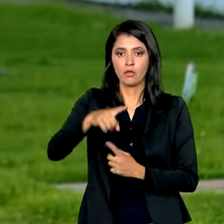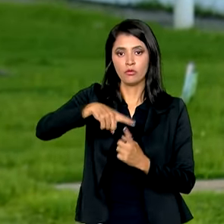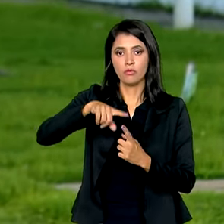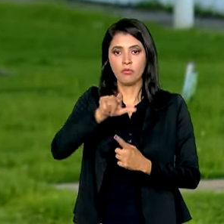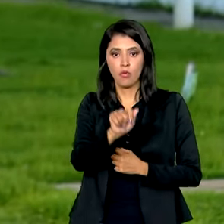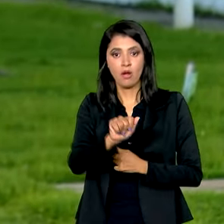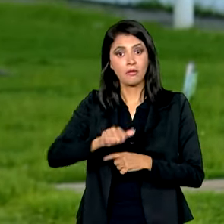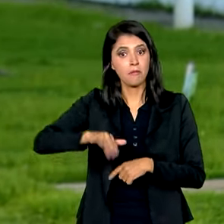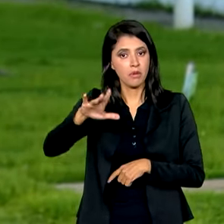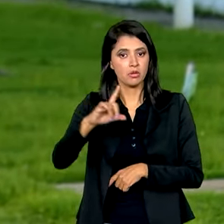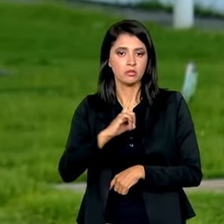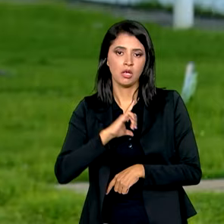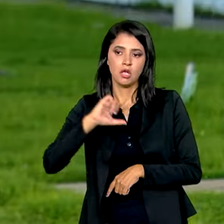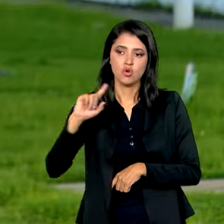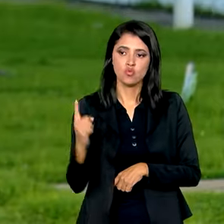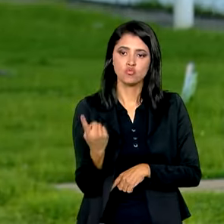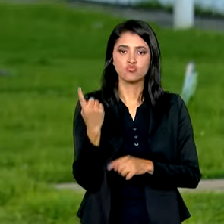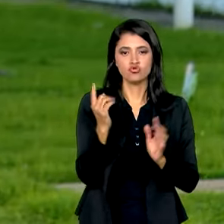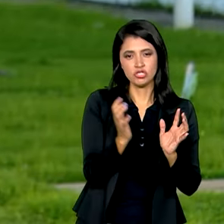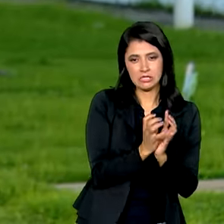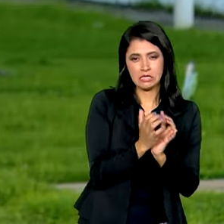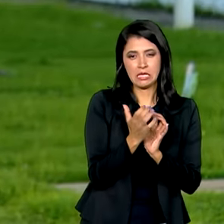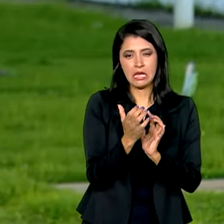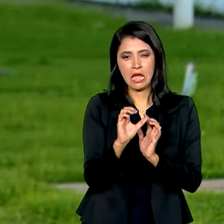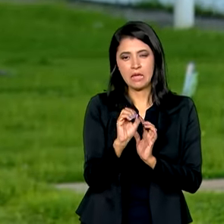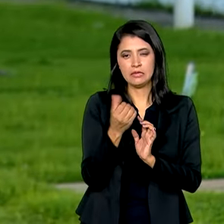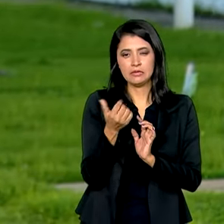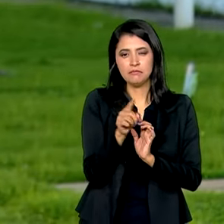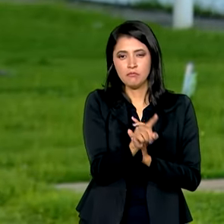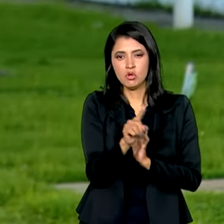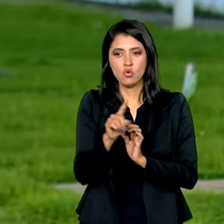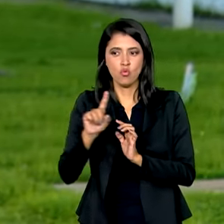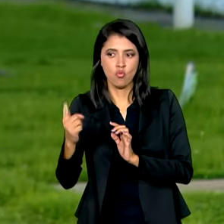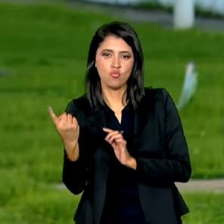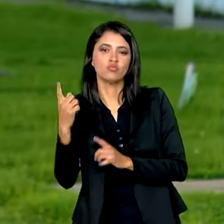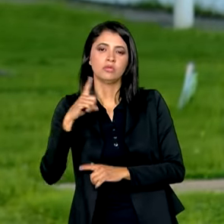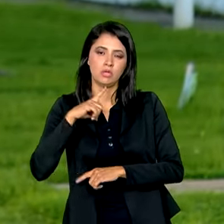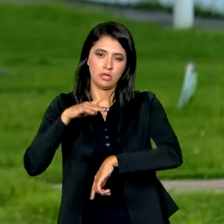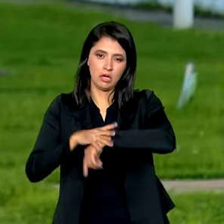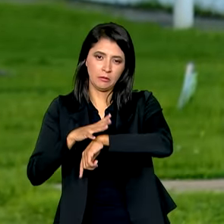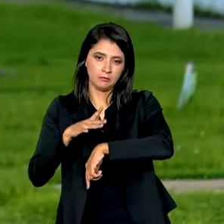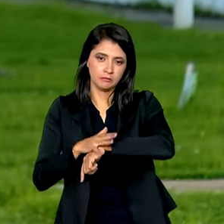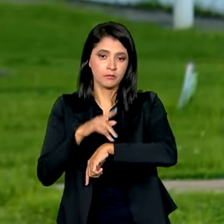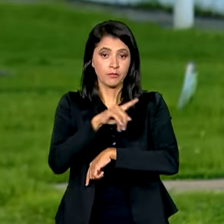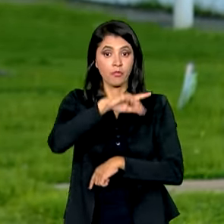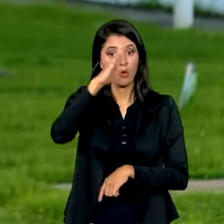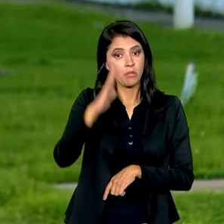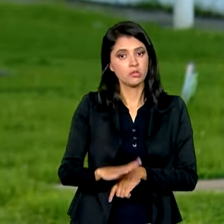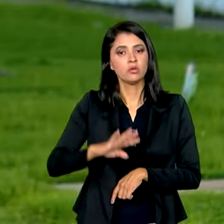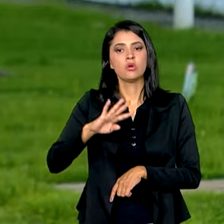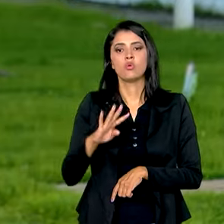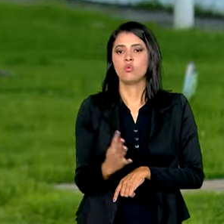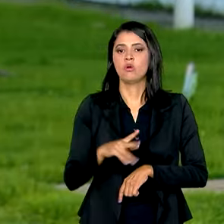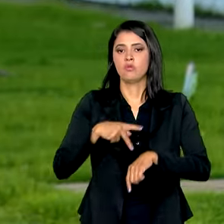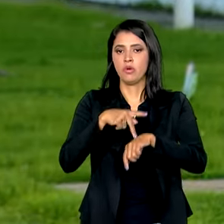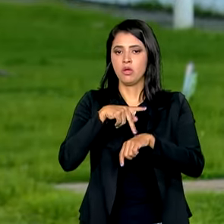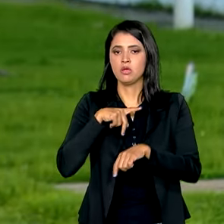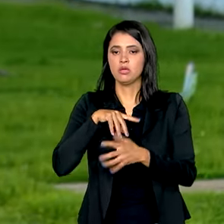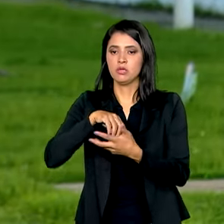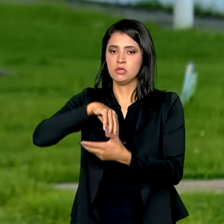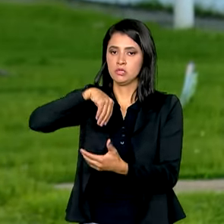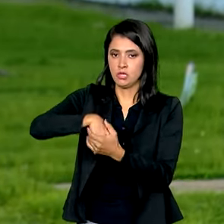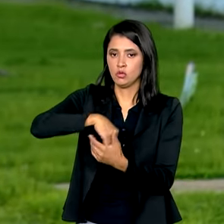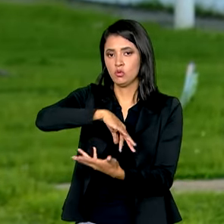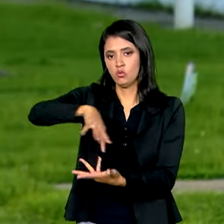mais comum, atinge um a cada 10 mil homens nascidos vivos. O Brasil é o quarto país no mundo com o